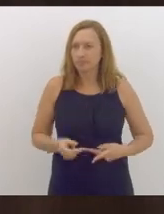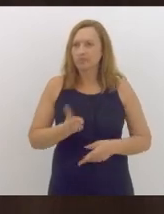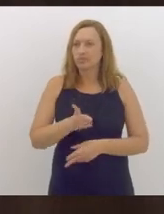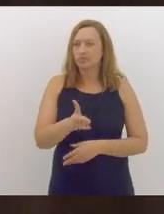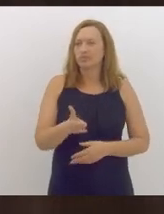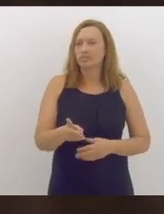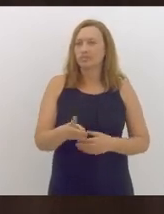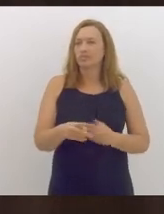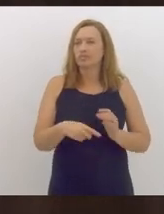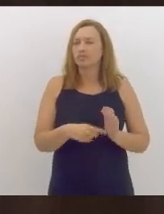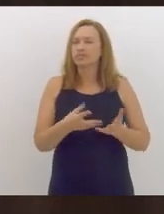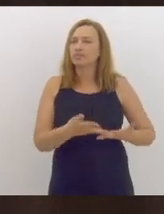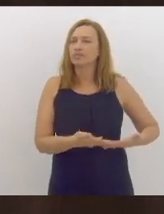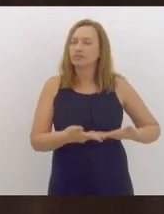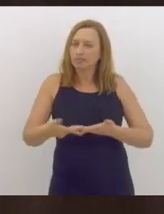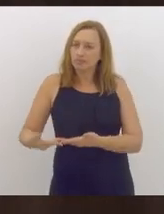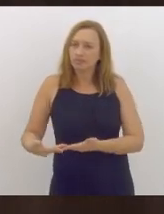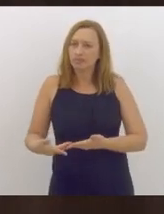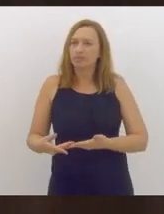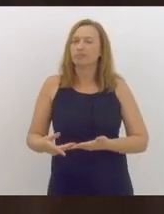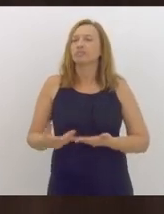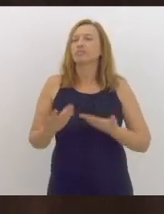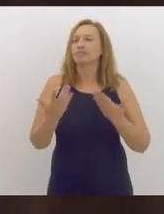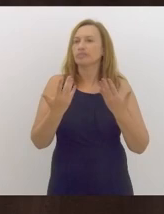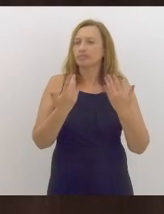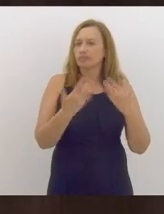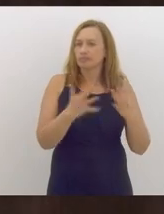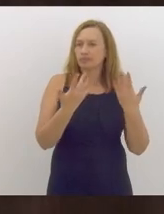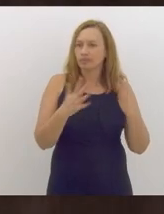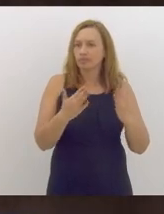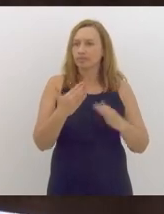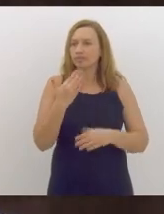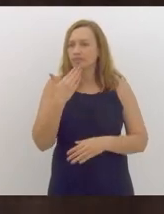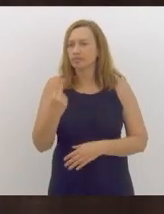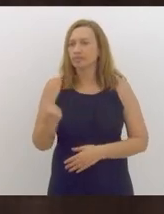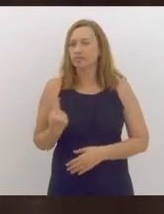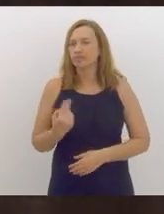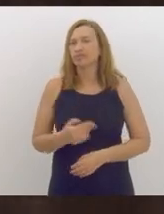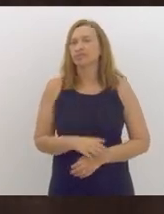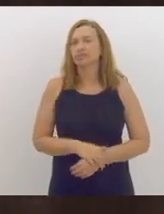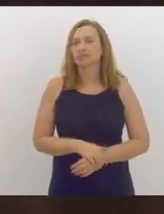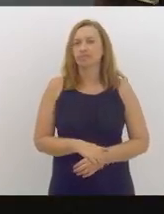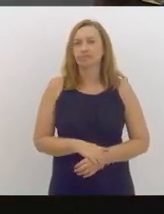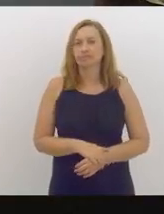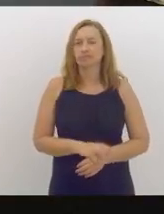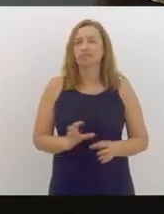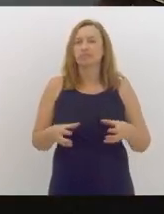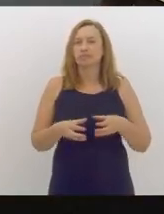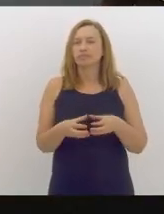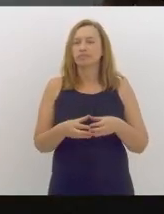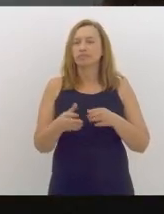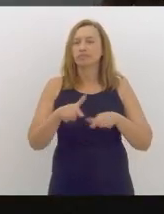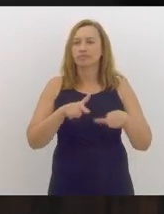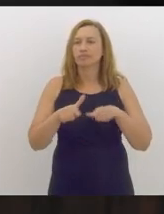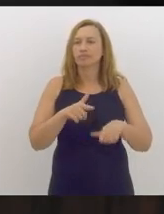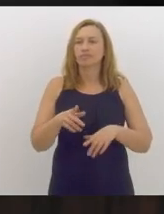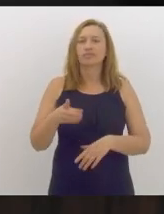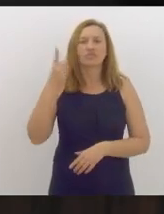bem atendida pela defensoria. Quero aqui homenagear, além de já ter pedido a coautoria. Pela Comissão de Trabalho, a